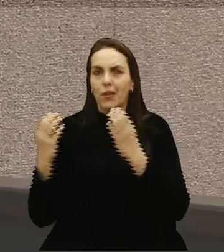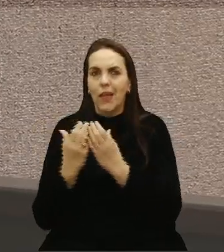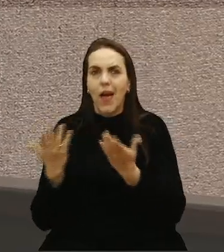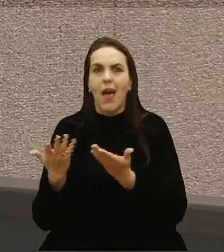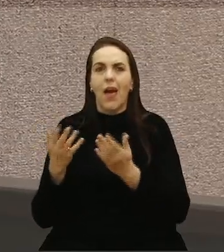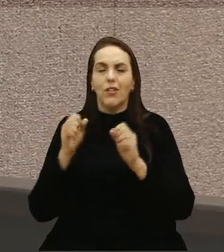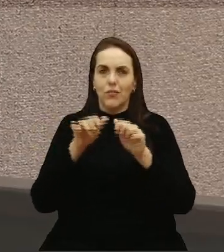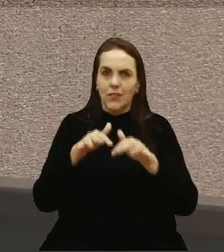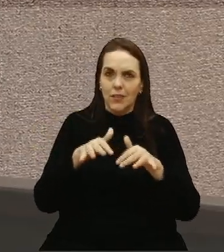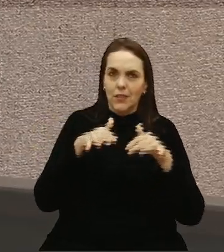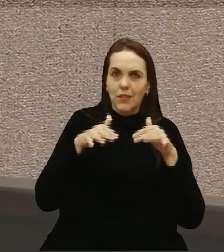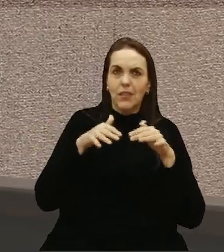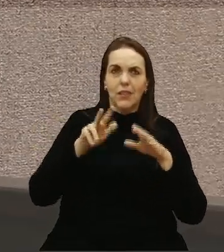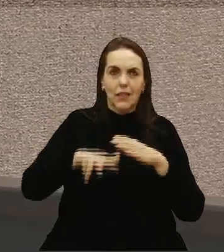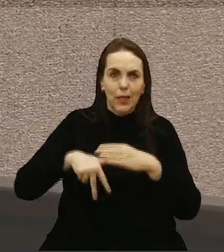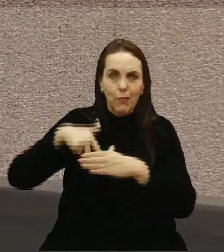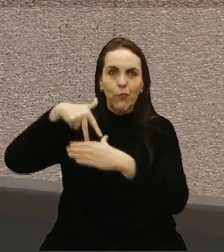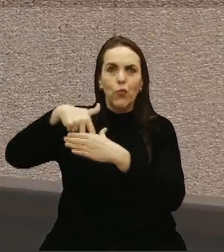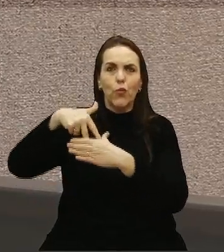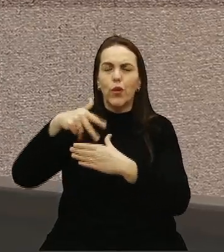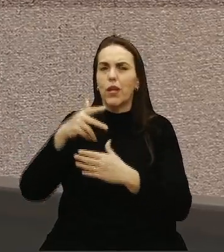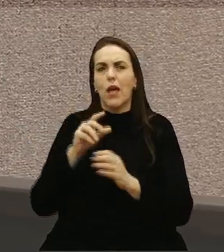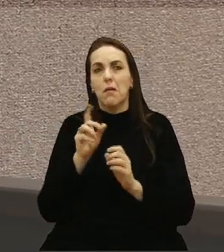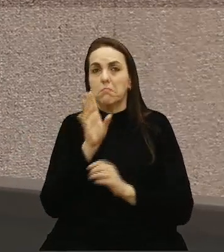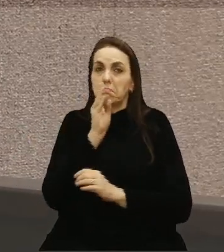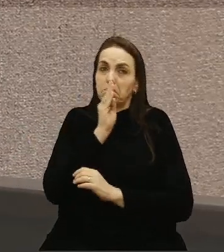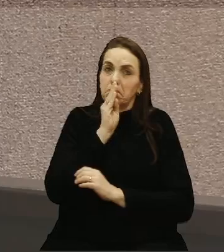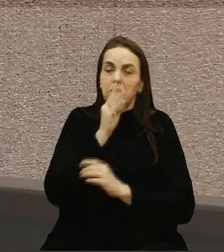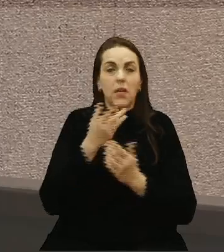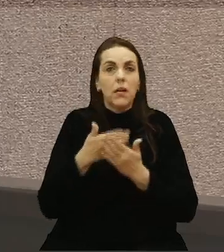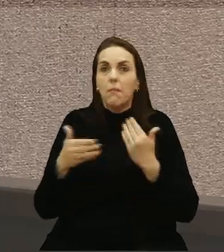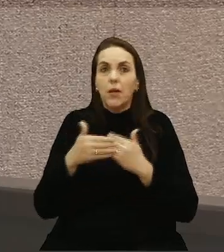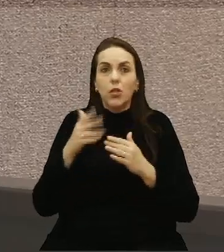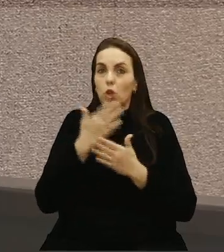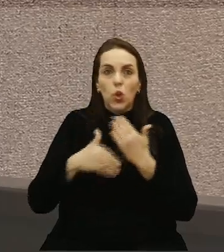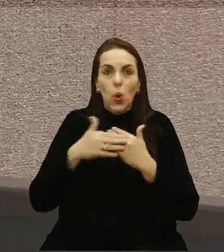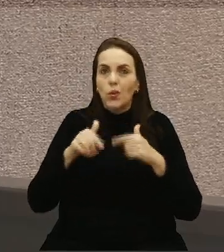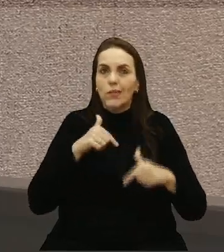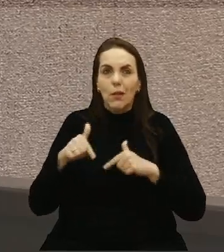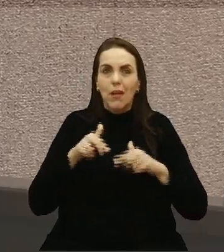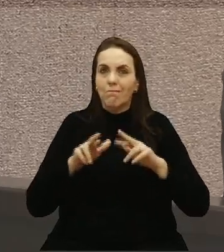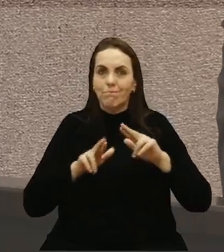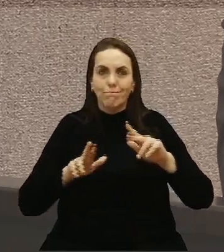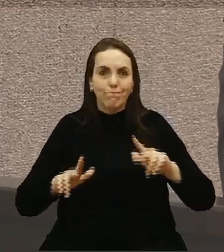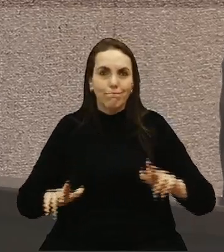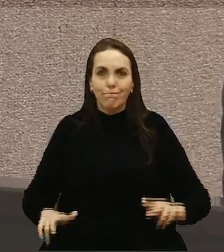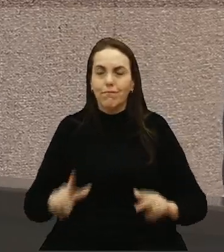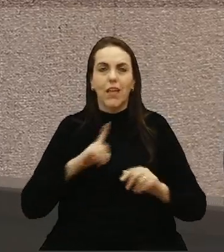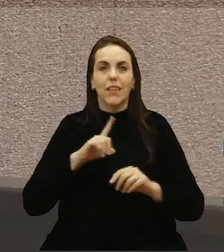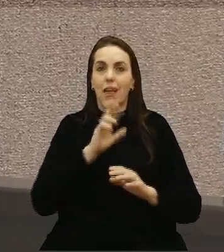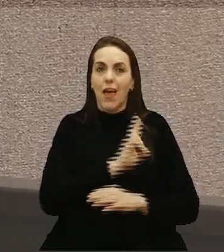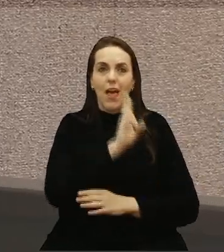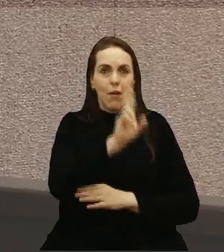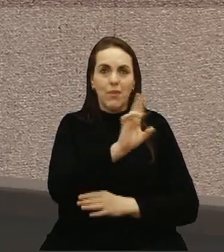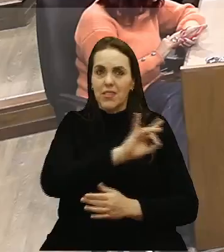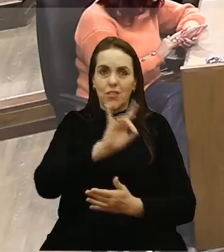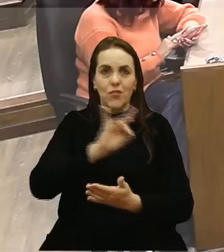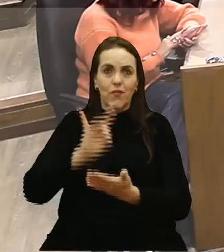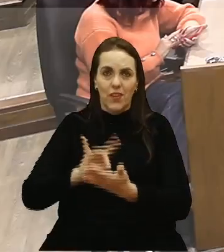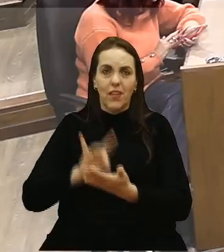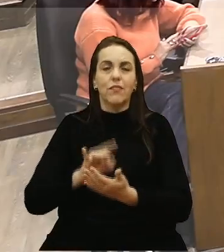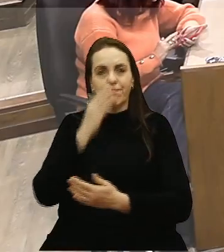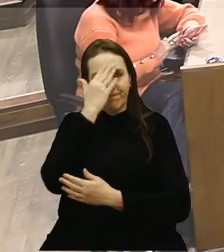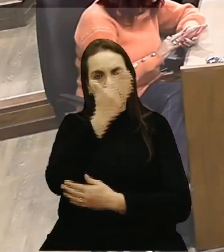manifestam em uma sessão, mas todos têm o seu trabalho, todos têm uma frente diferente de trabalho e atuação dentro dessa casa, e isso é representatividade de fato. Obrigado. E a